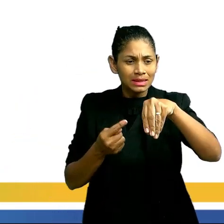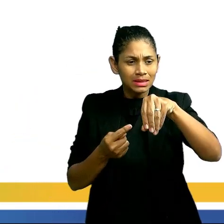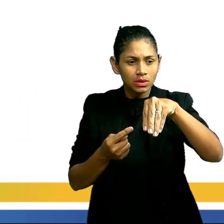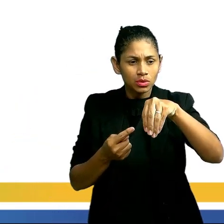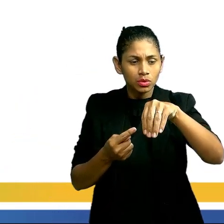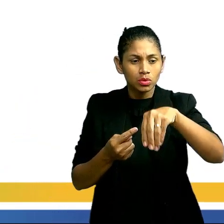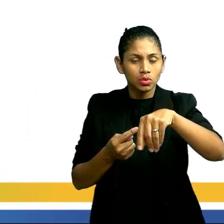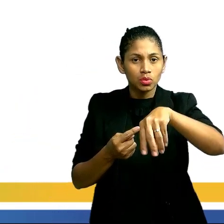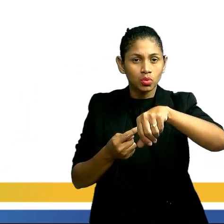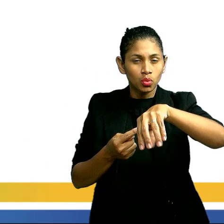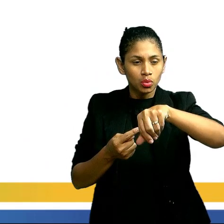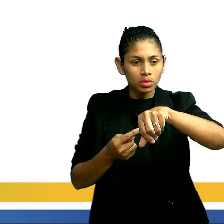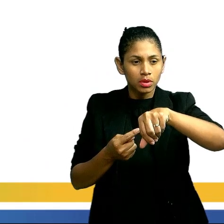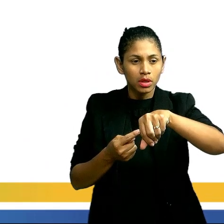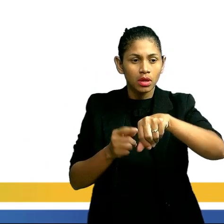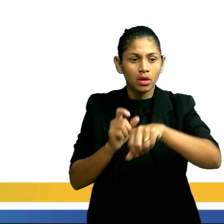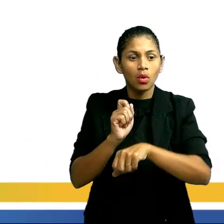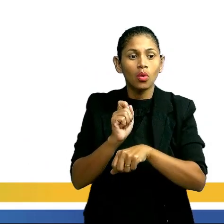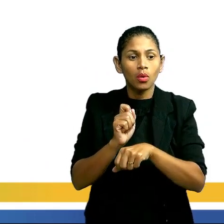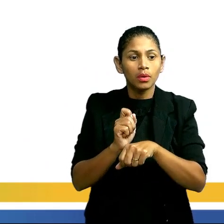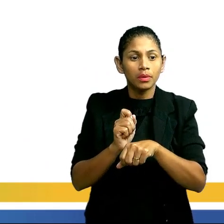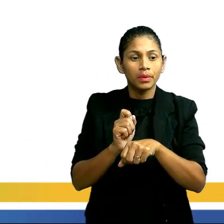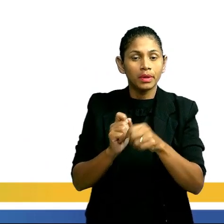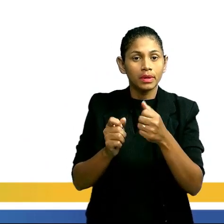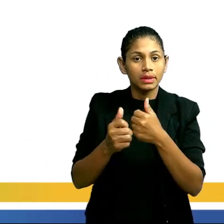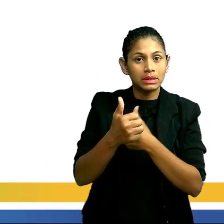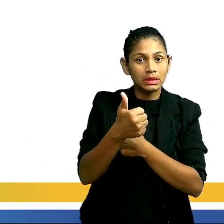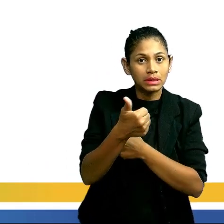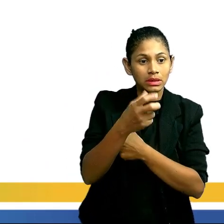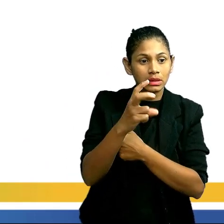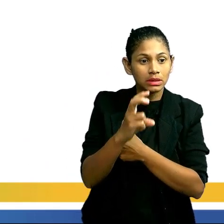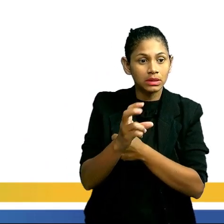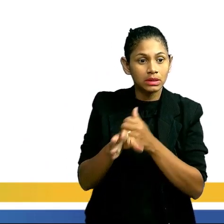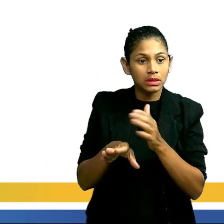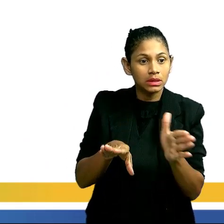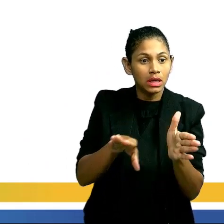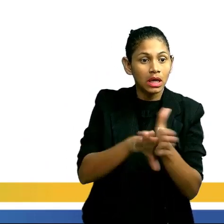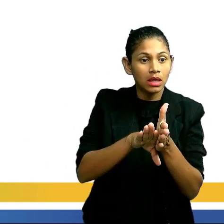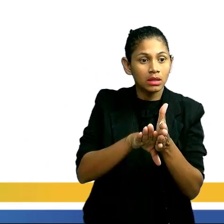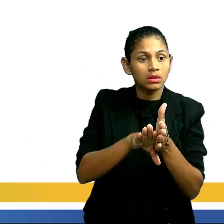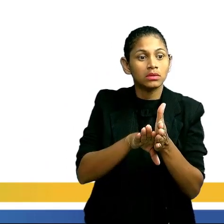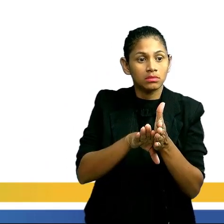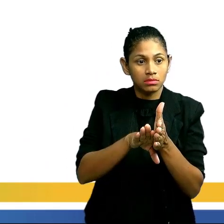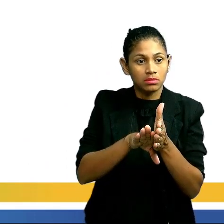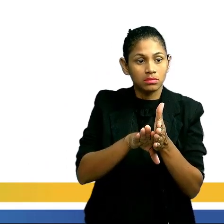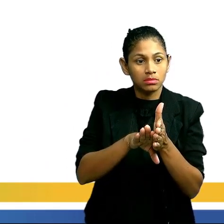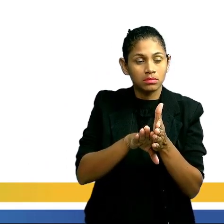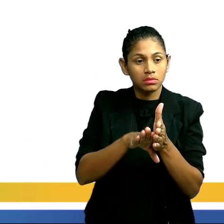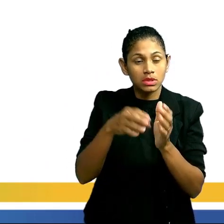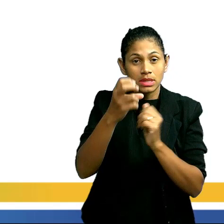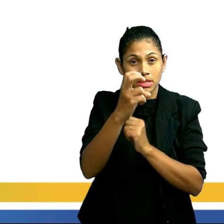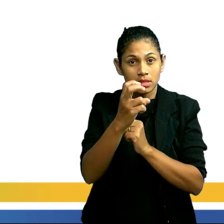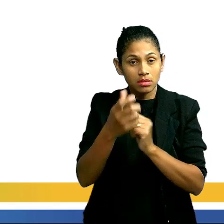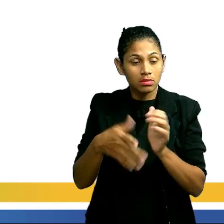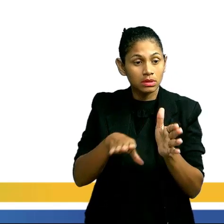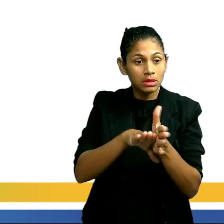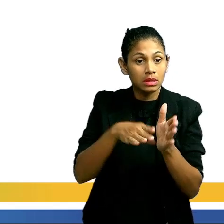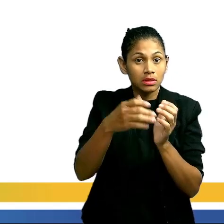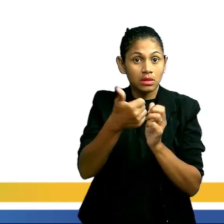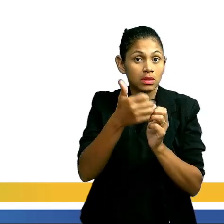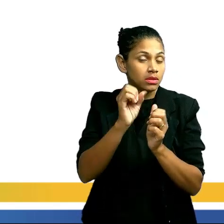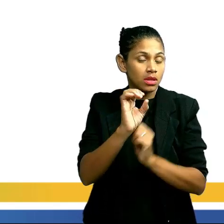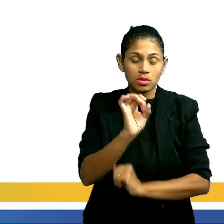ó, de 5 a 10. Em ambos são constantes, tá bom? E nos